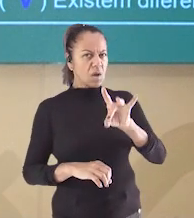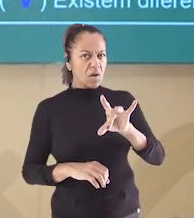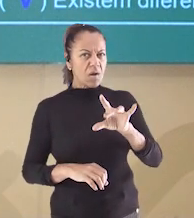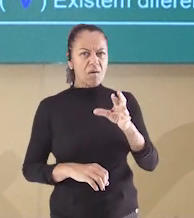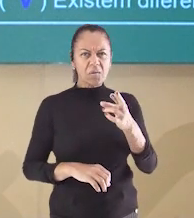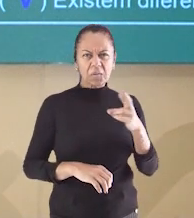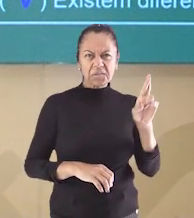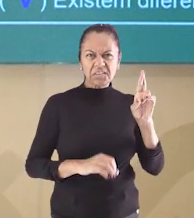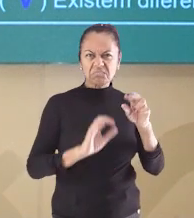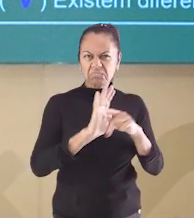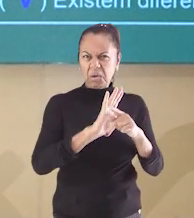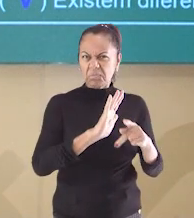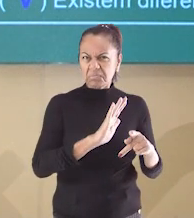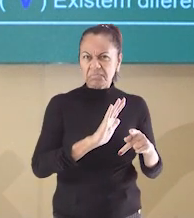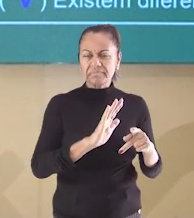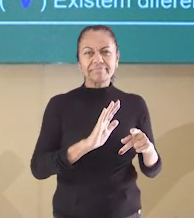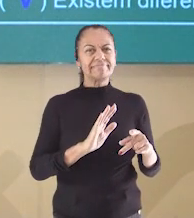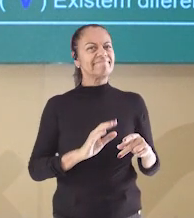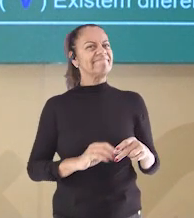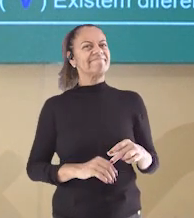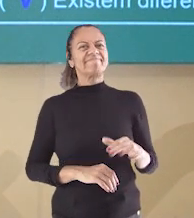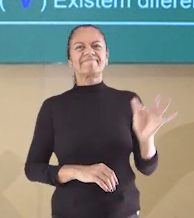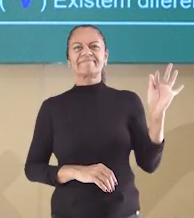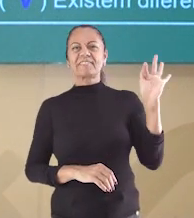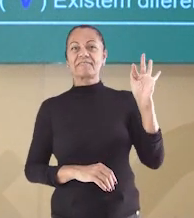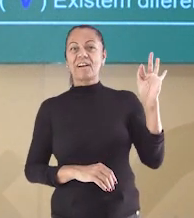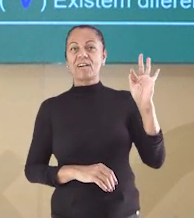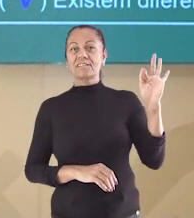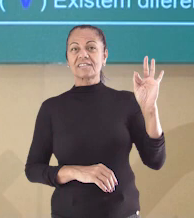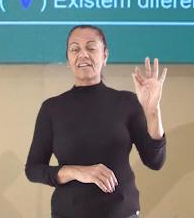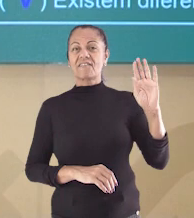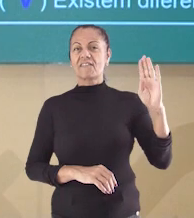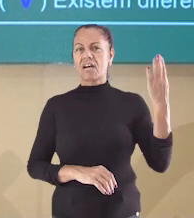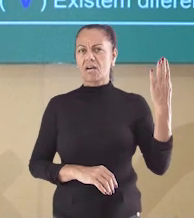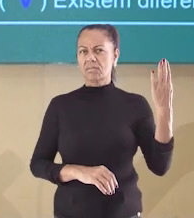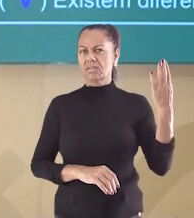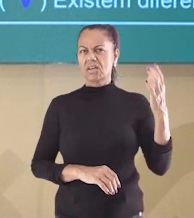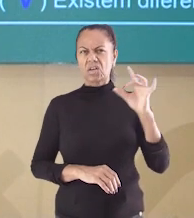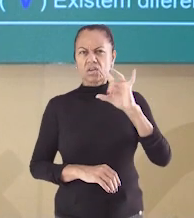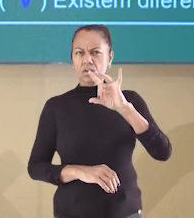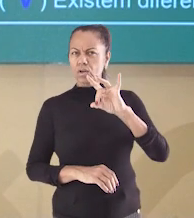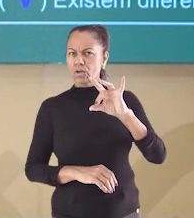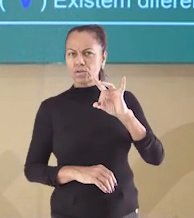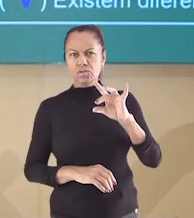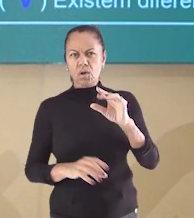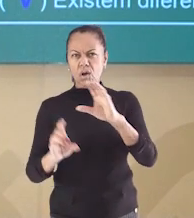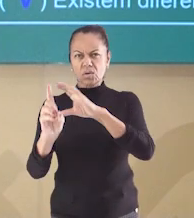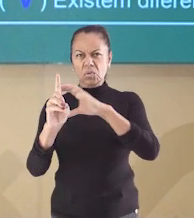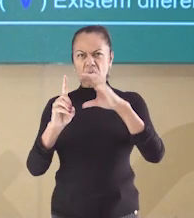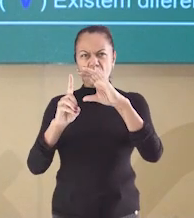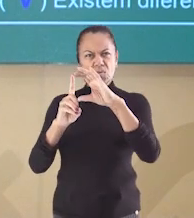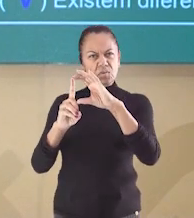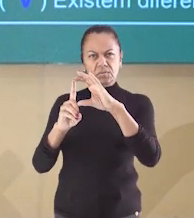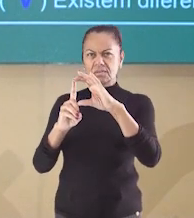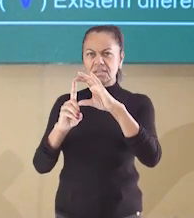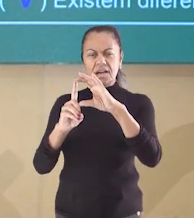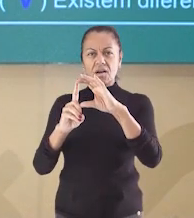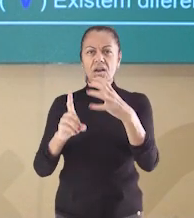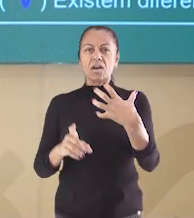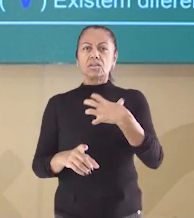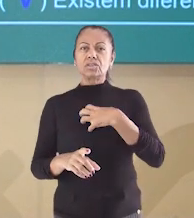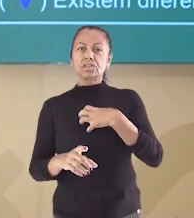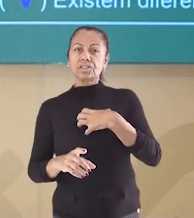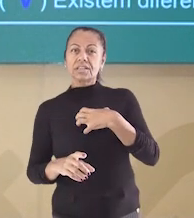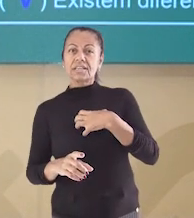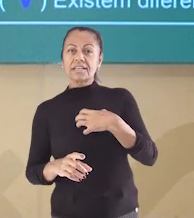religiosos? É falsa, porque não se restringe apenas durante os cultos. É o estilo